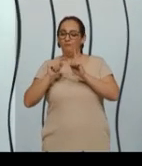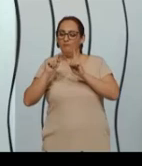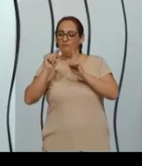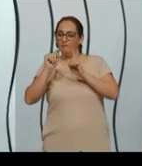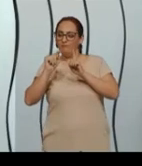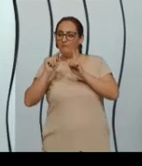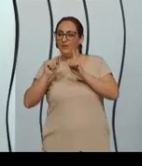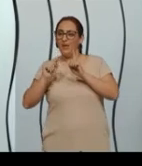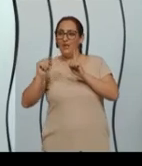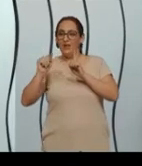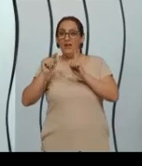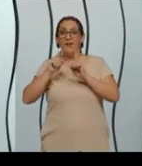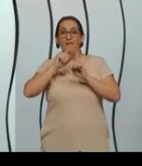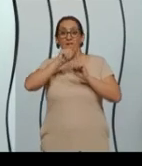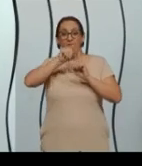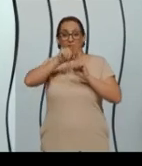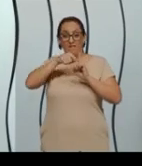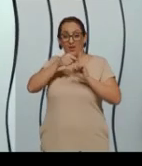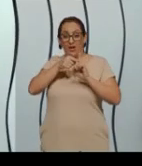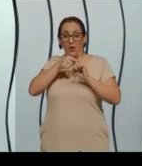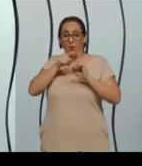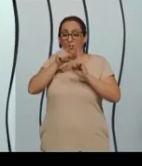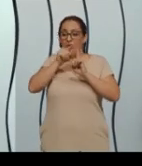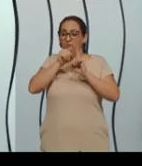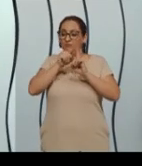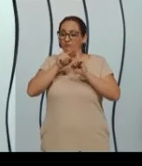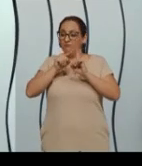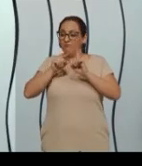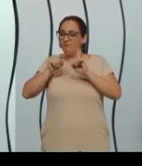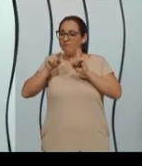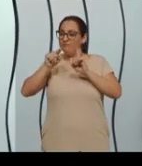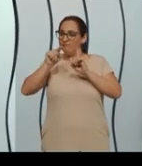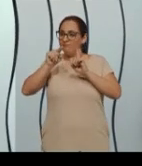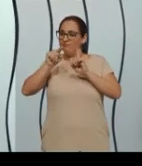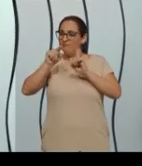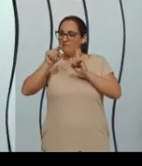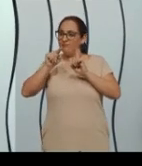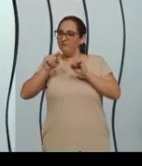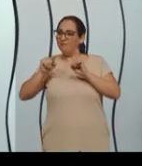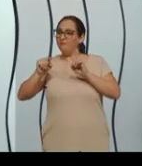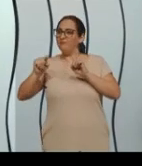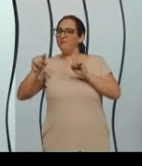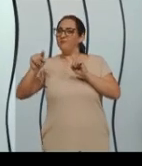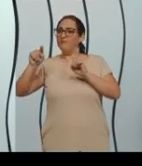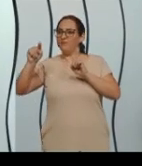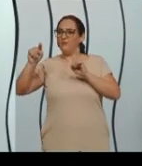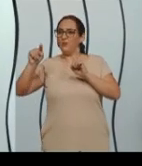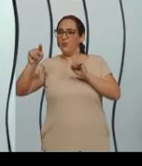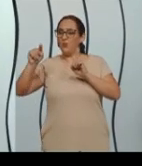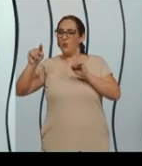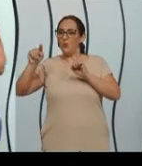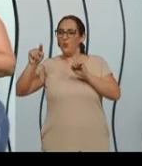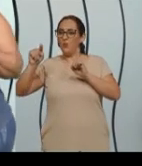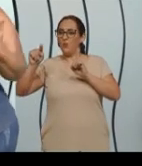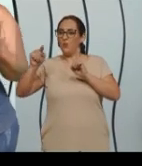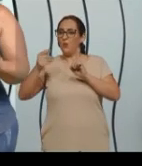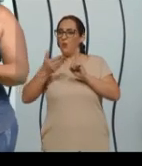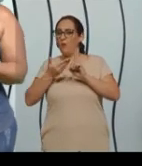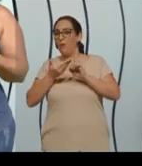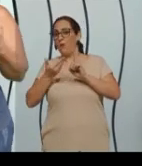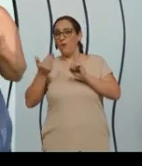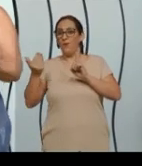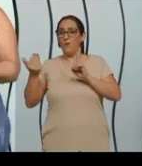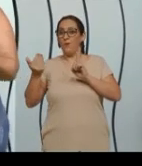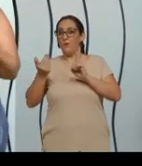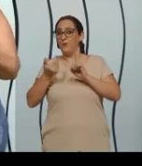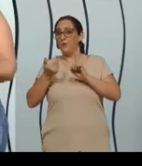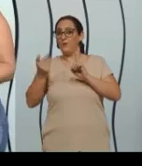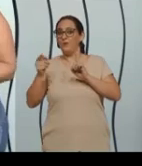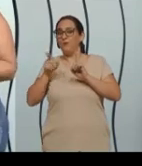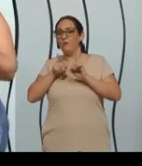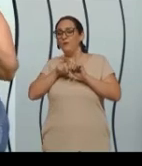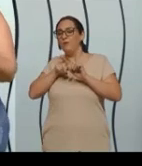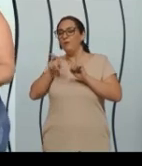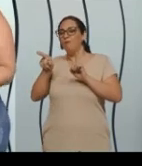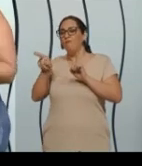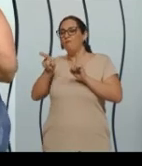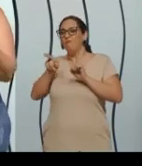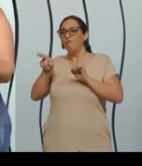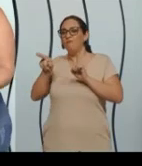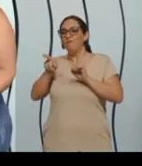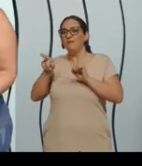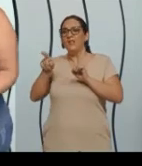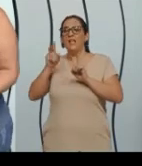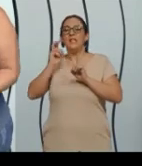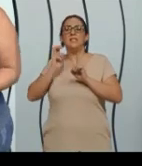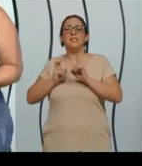tive a vírgula e trabalhei com números à direita da vírgula, eu estou trabalhando